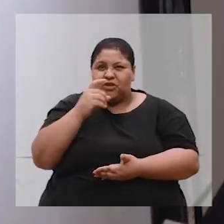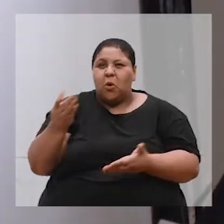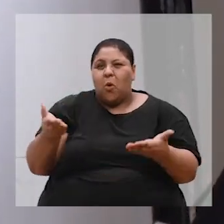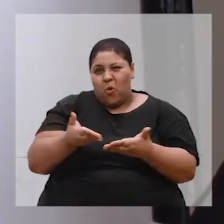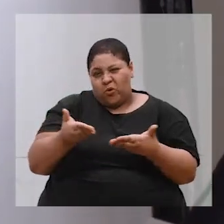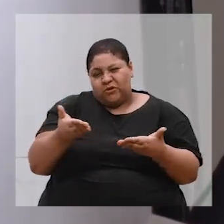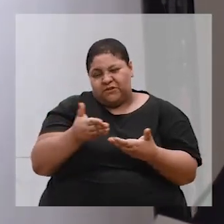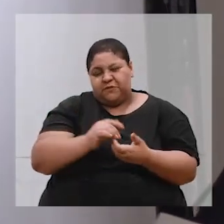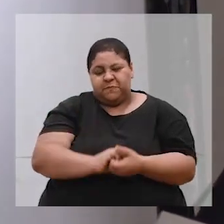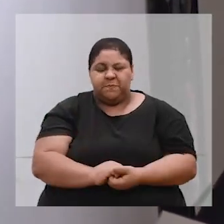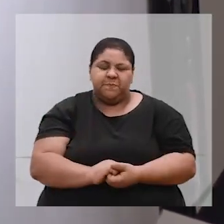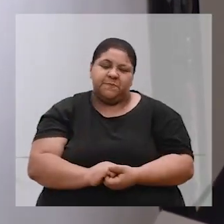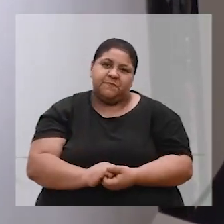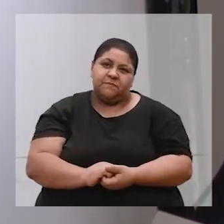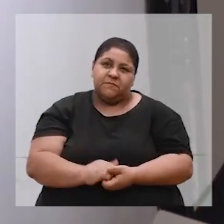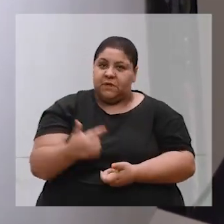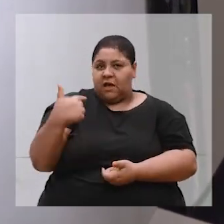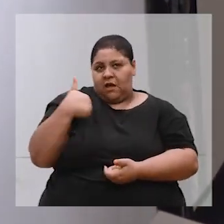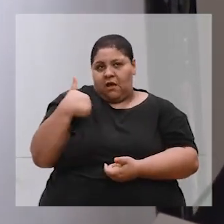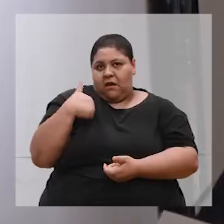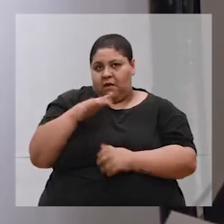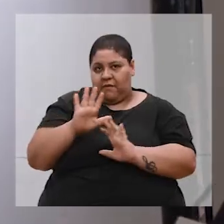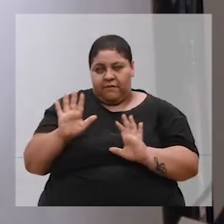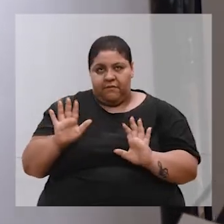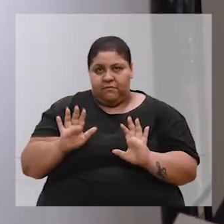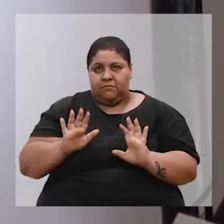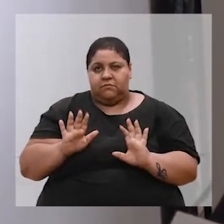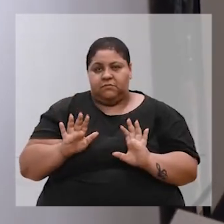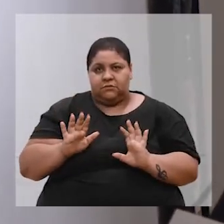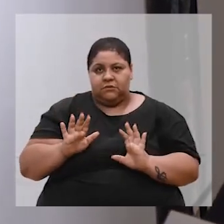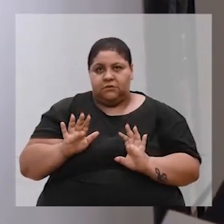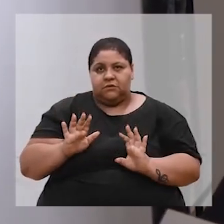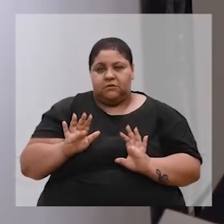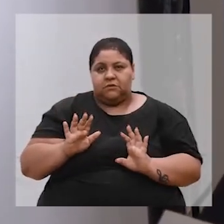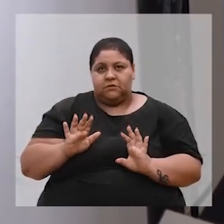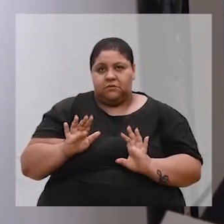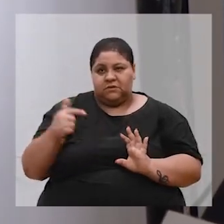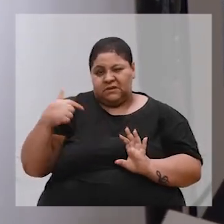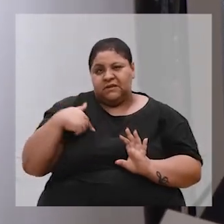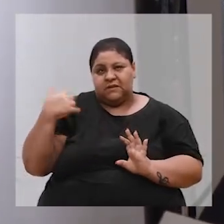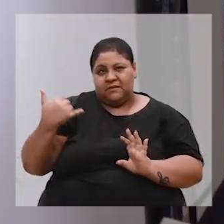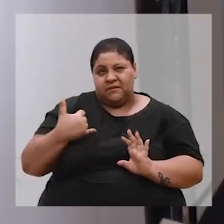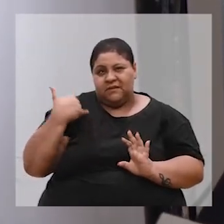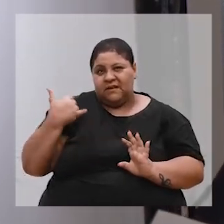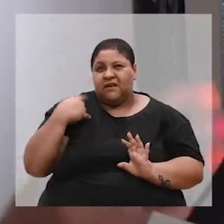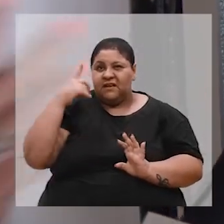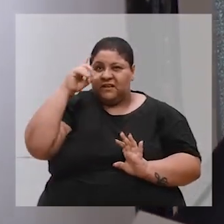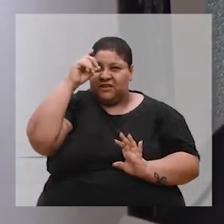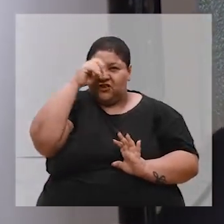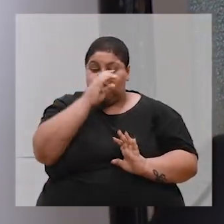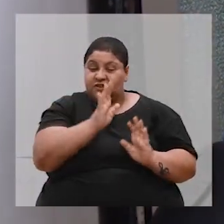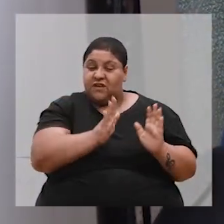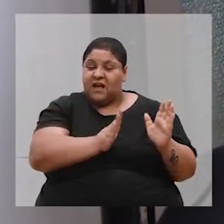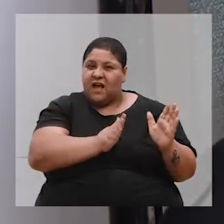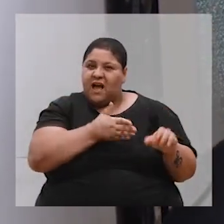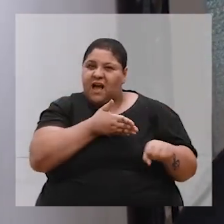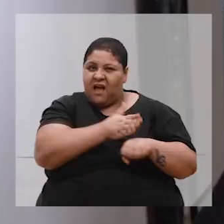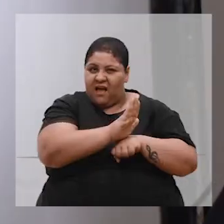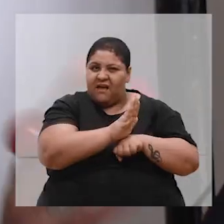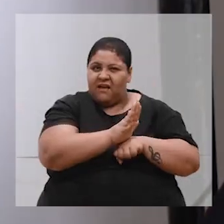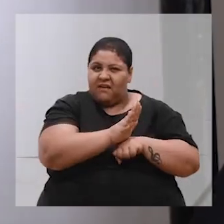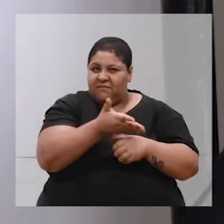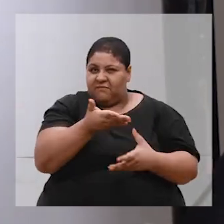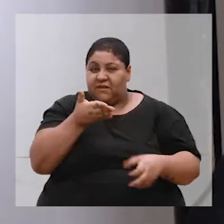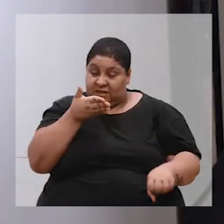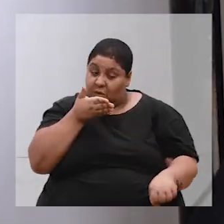difícil nos dias de hoje, que nem eu, né? Apesar da minha idade era muito difícil acessar,